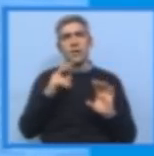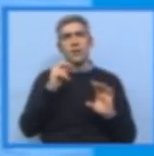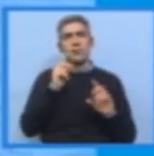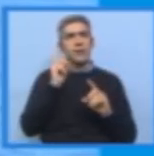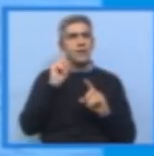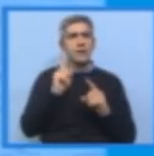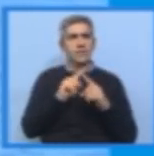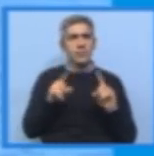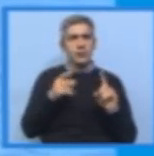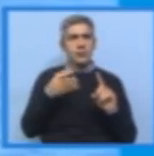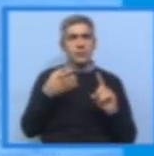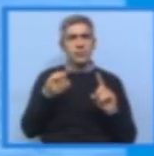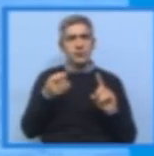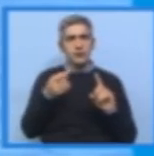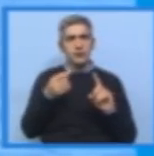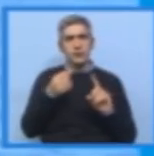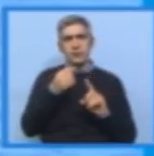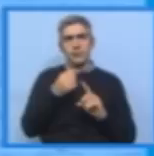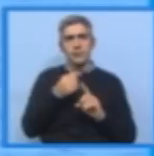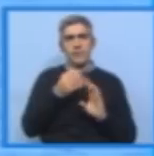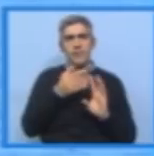diferença, a 19 de